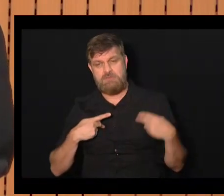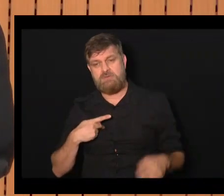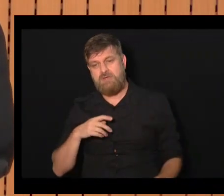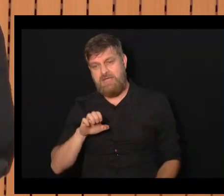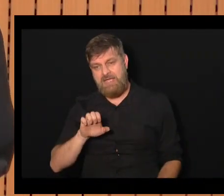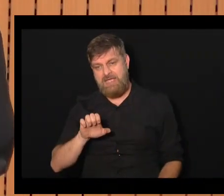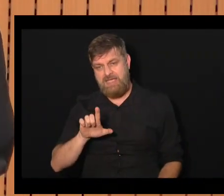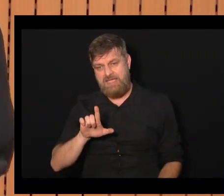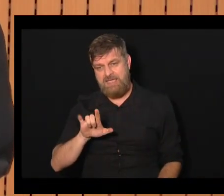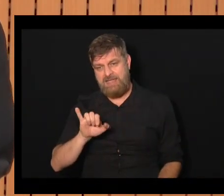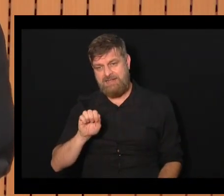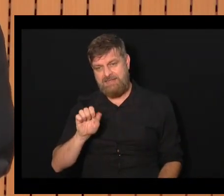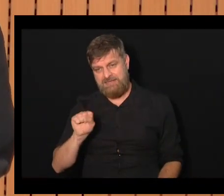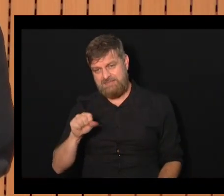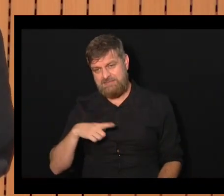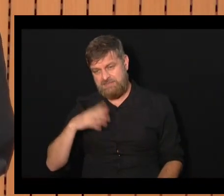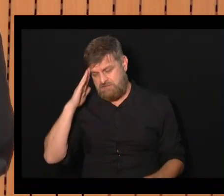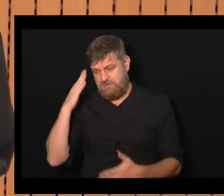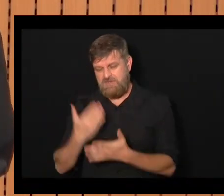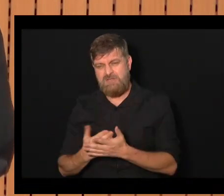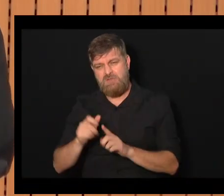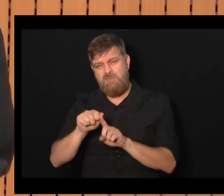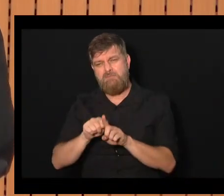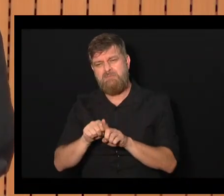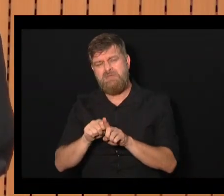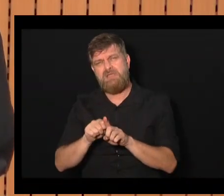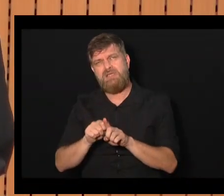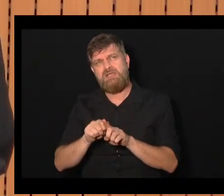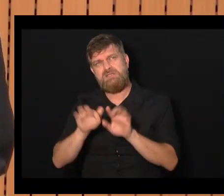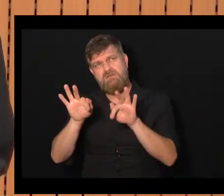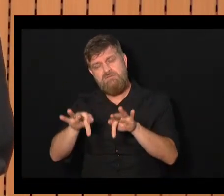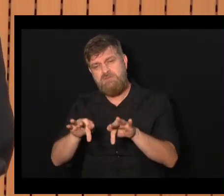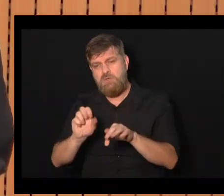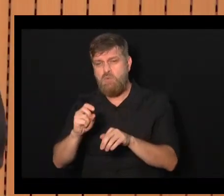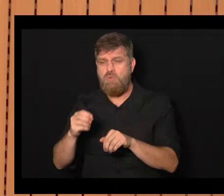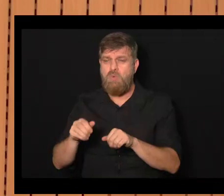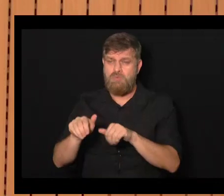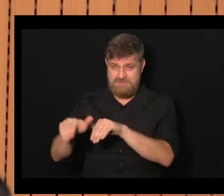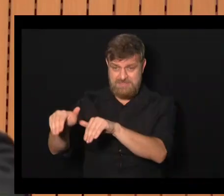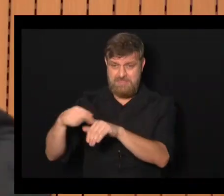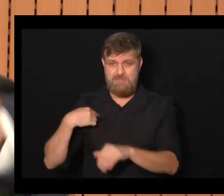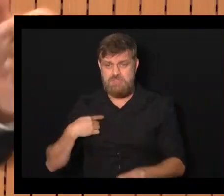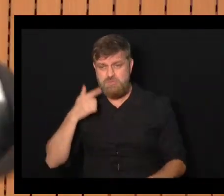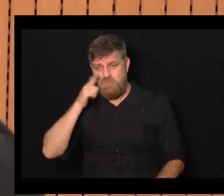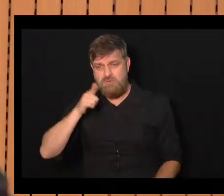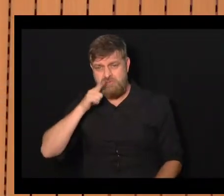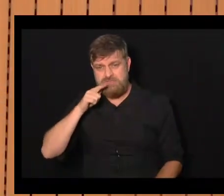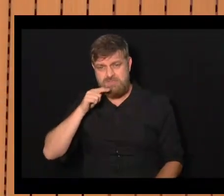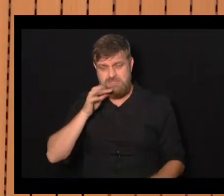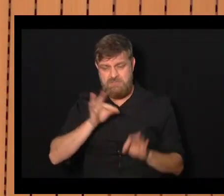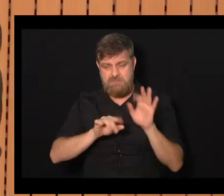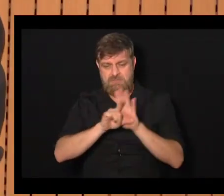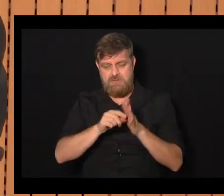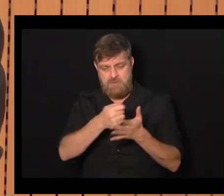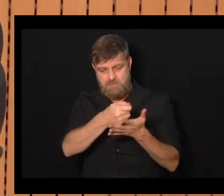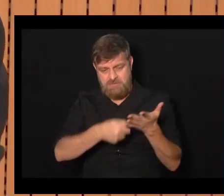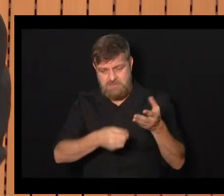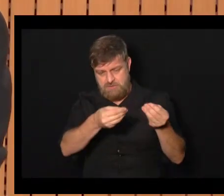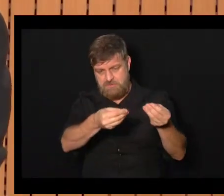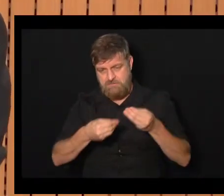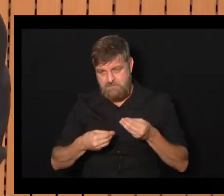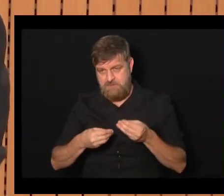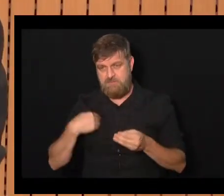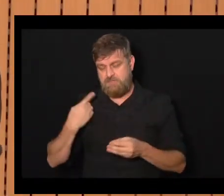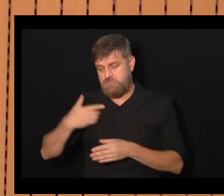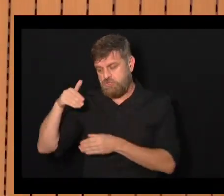até o final desse mês, ou mais tardar setembro, nós venhamos a uma redação final para também poder